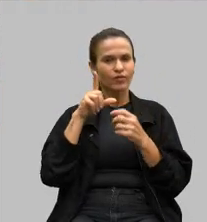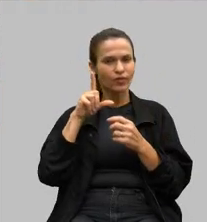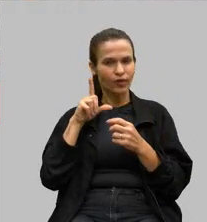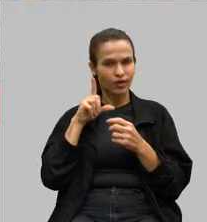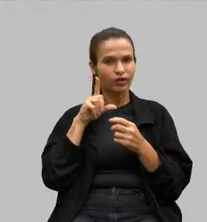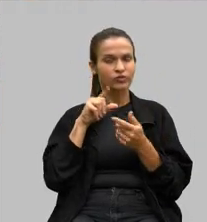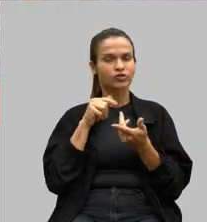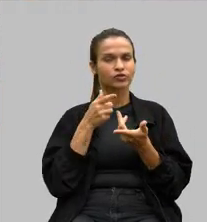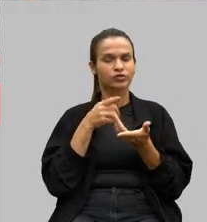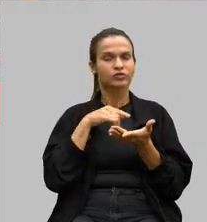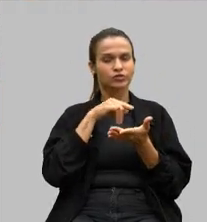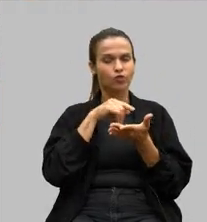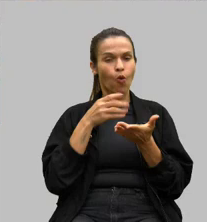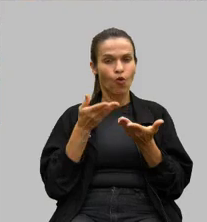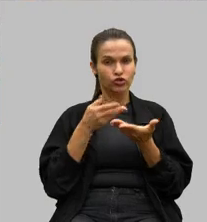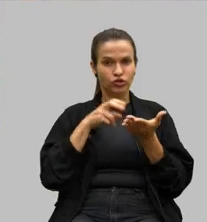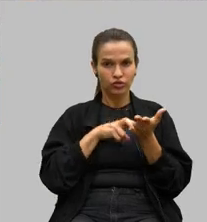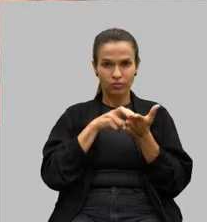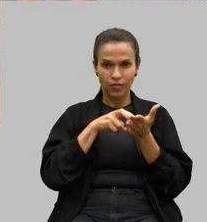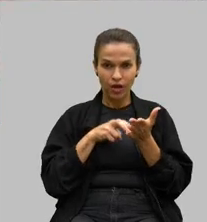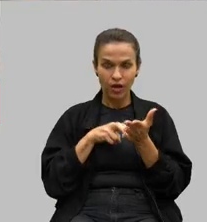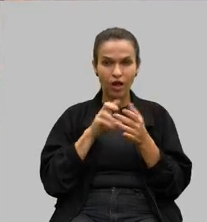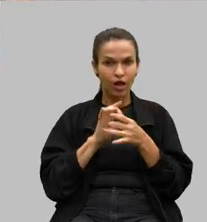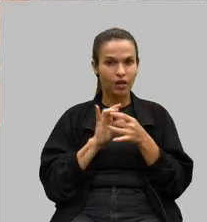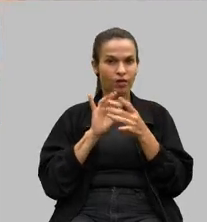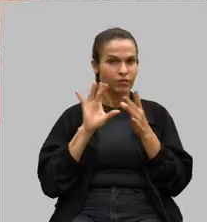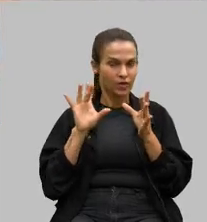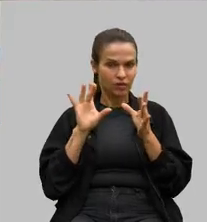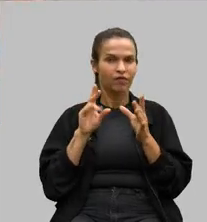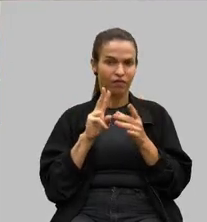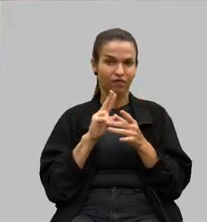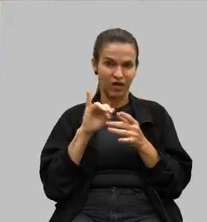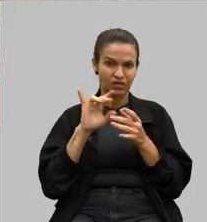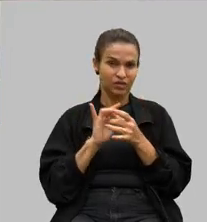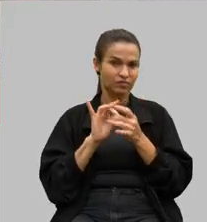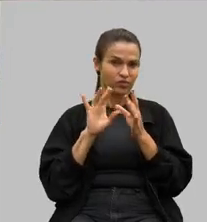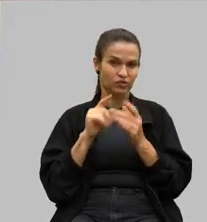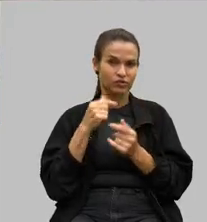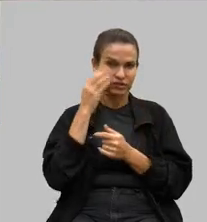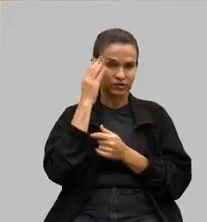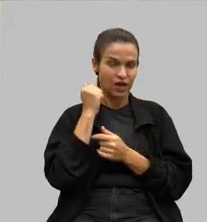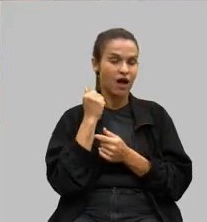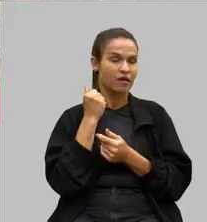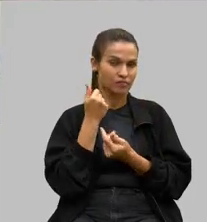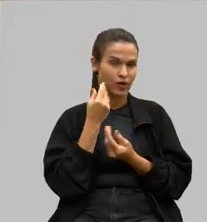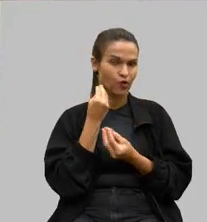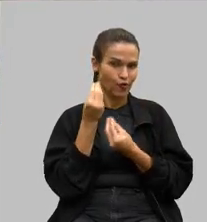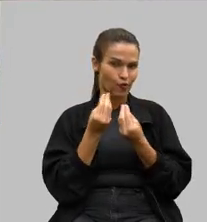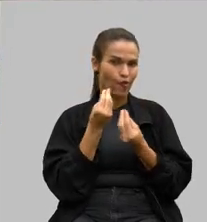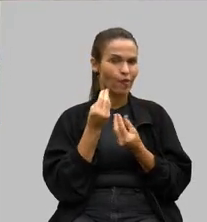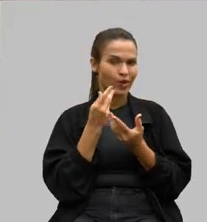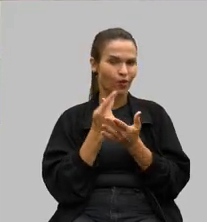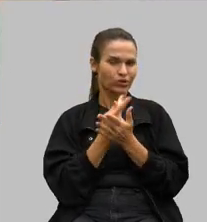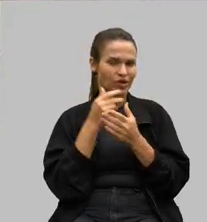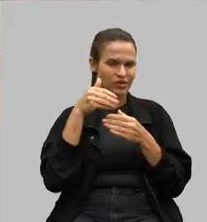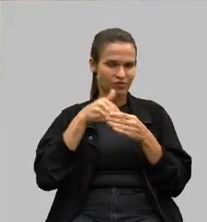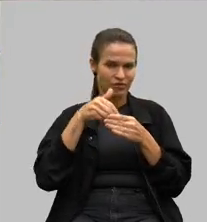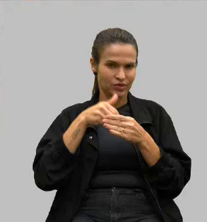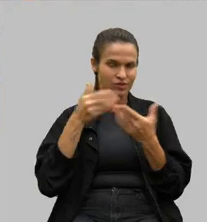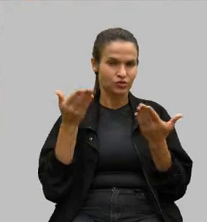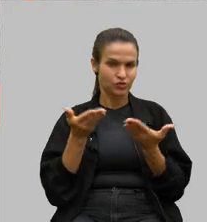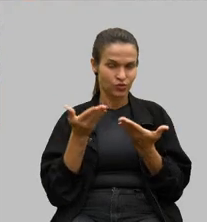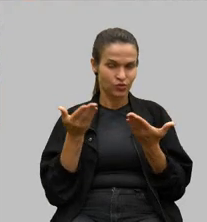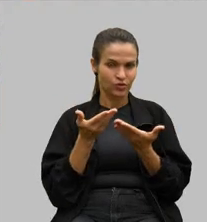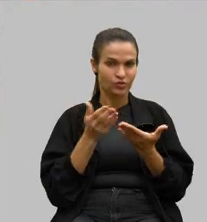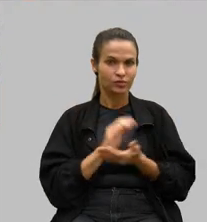de manhã a tentar a liberação que vai ser liberado não é porque a gente sabe como é que funciona lá as votações atualmente né